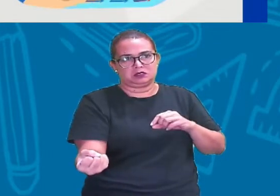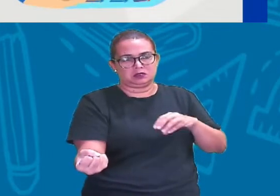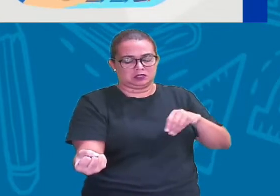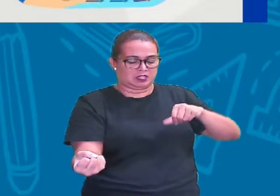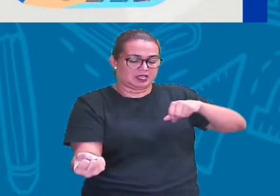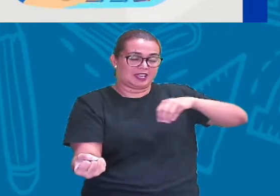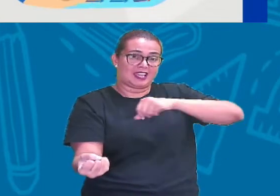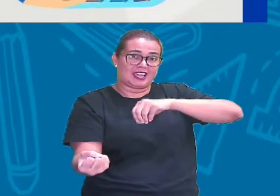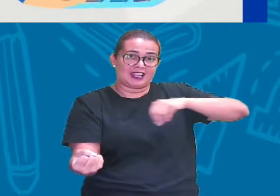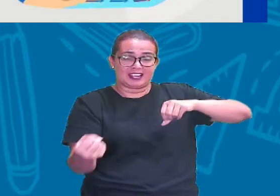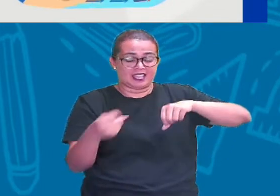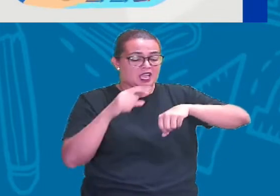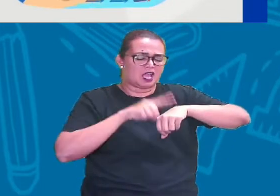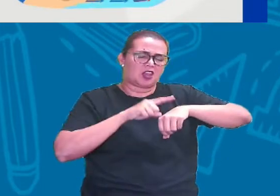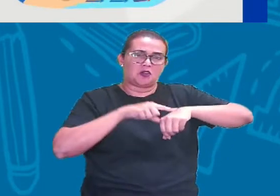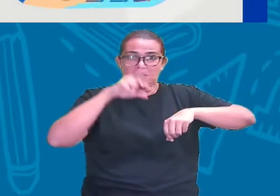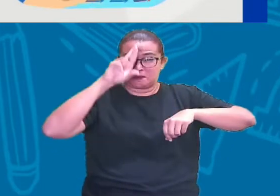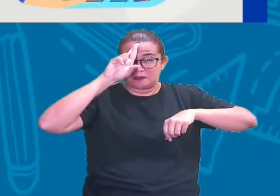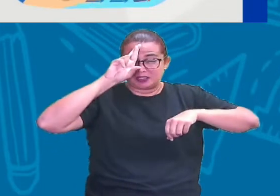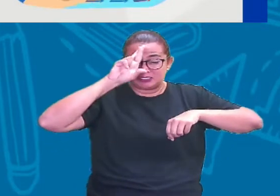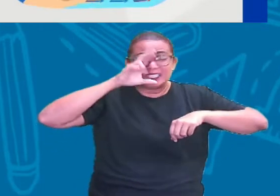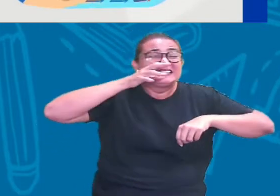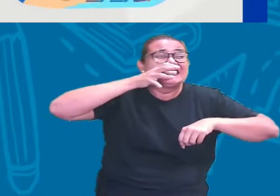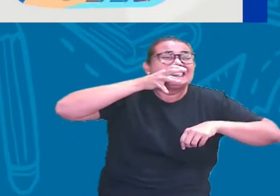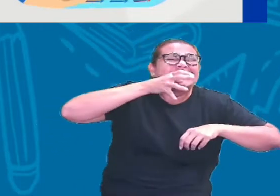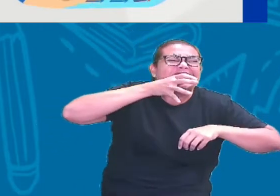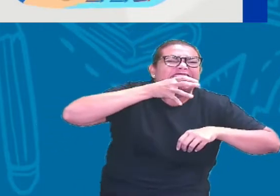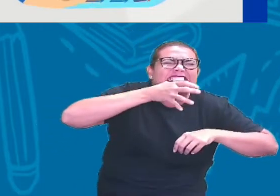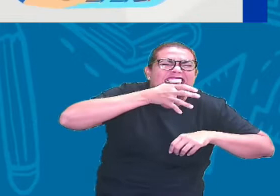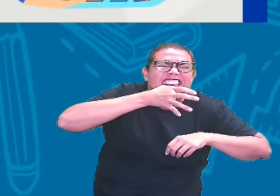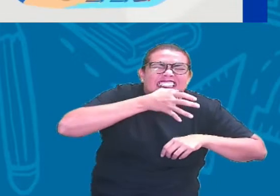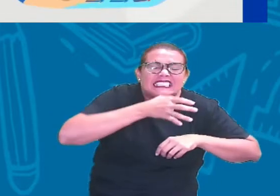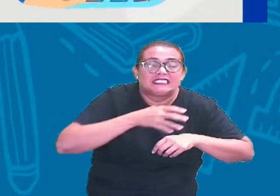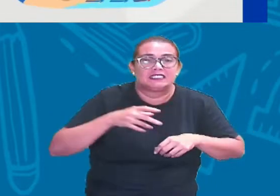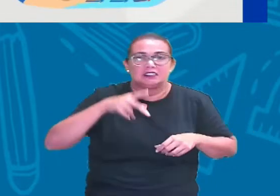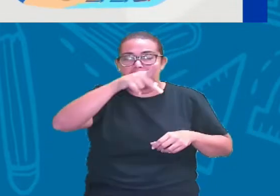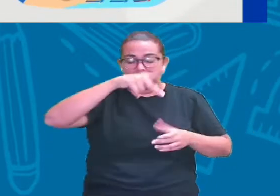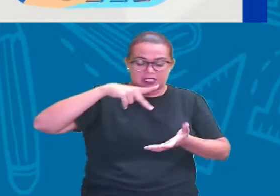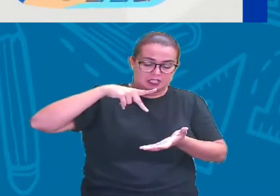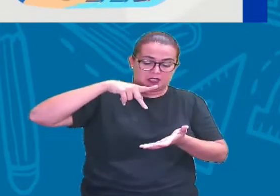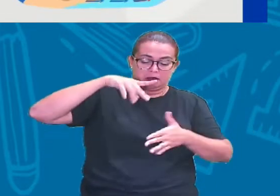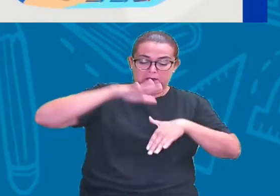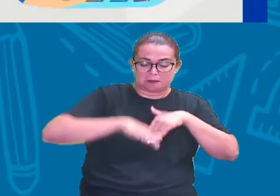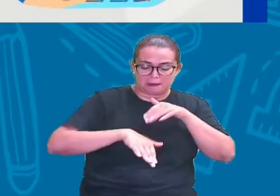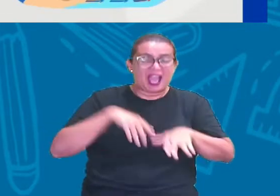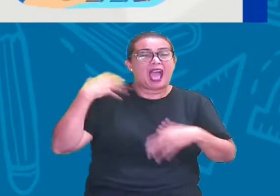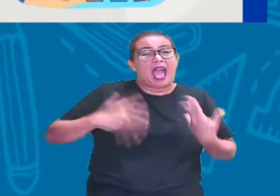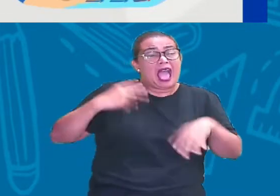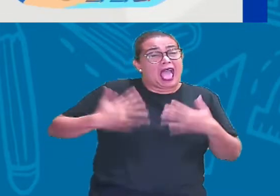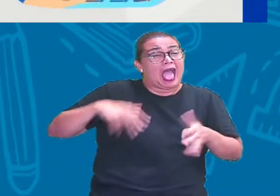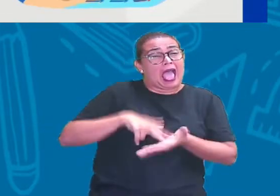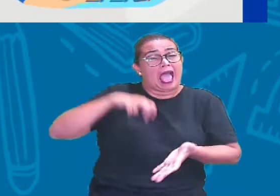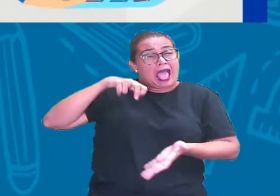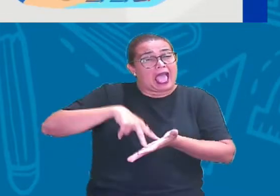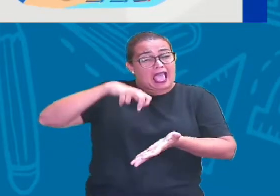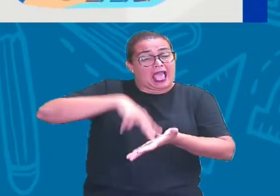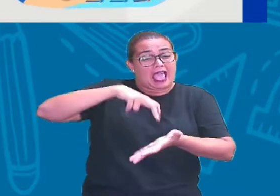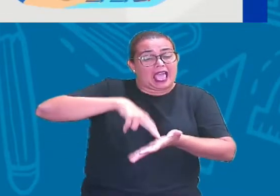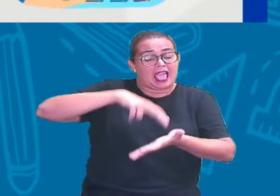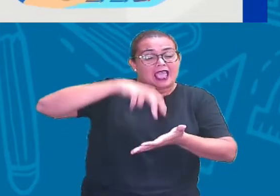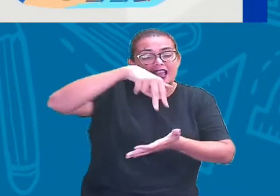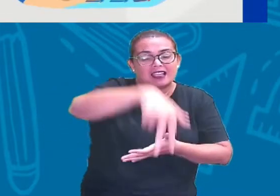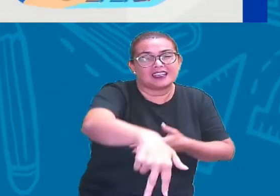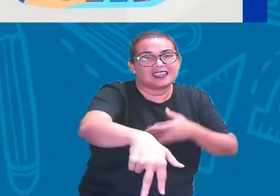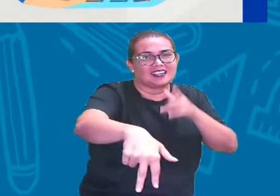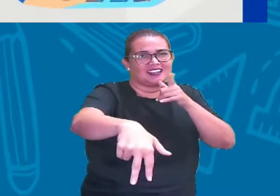areia, quando está meio-dia, a areia tá quente, que só sai pulando, né, para chegar até a água. Mas lembre-se,